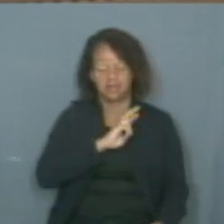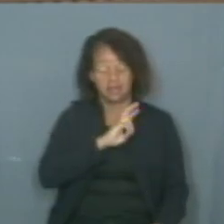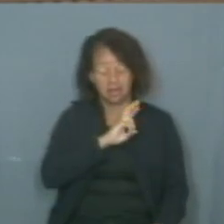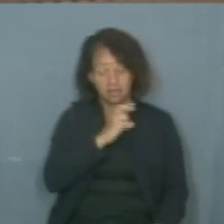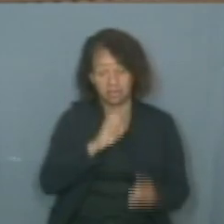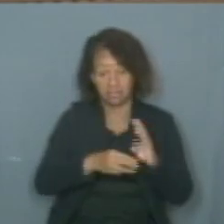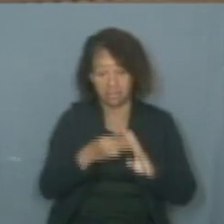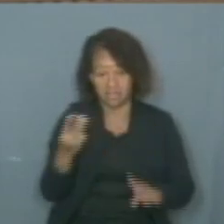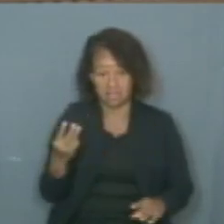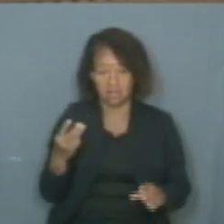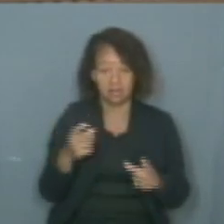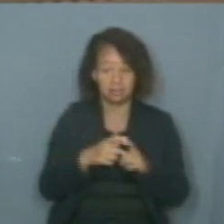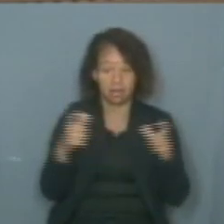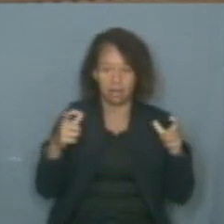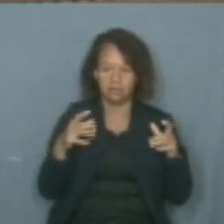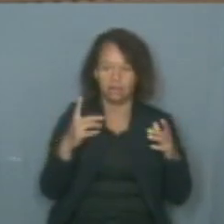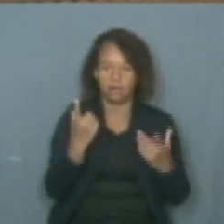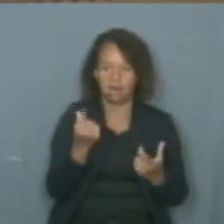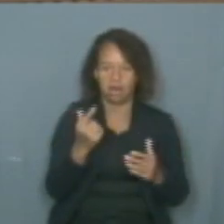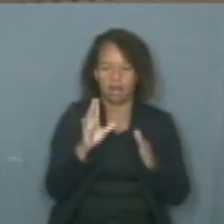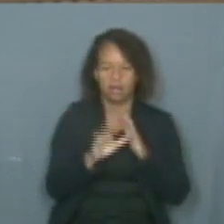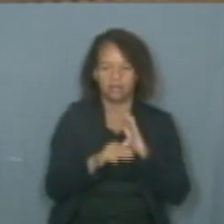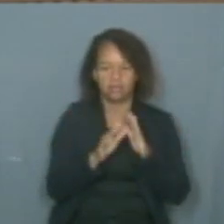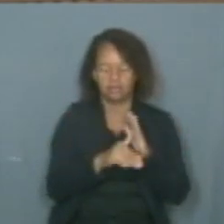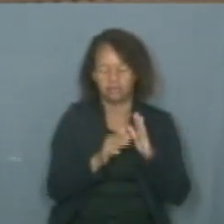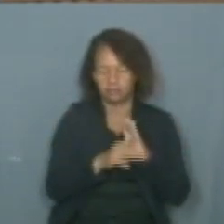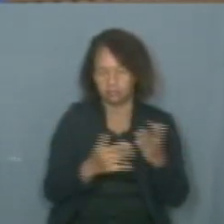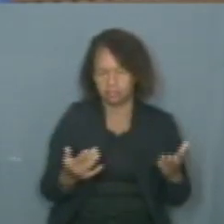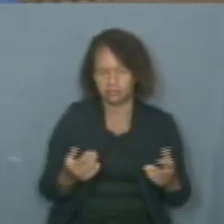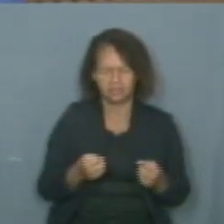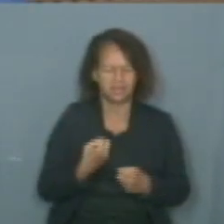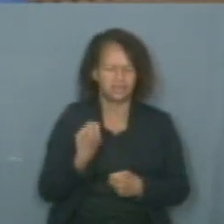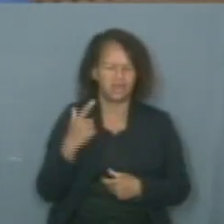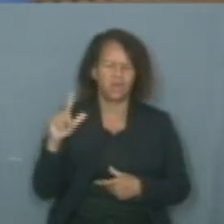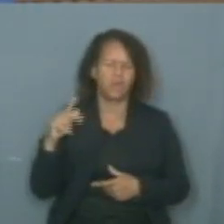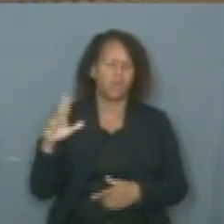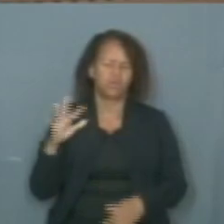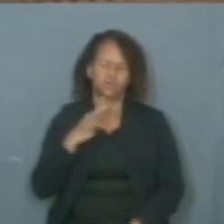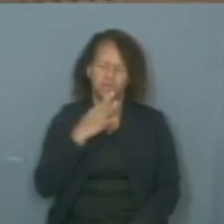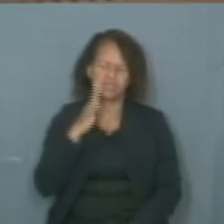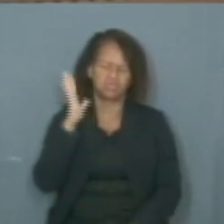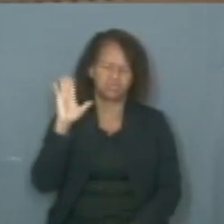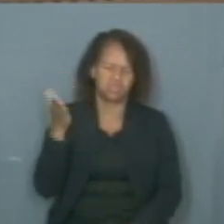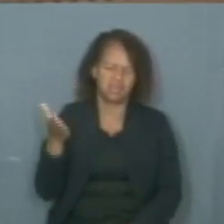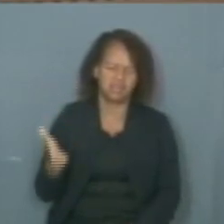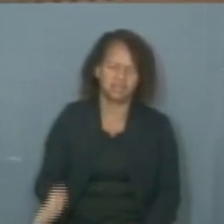3 roubos, 3 esquemas, fora os outros que a gente conhece muito bem.